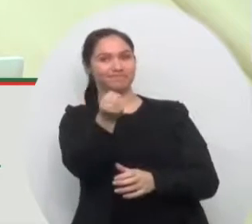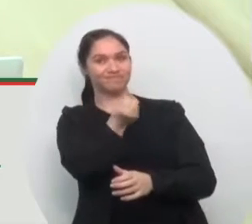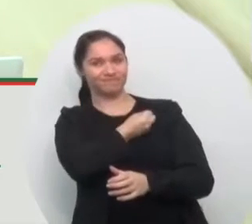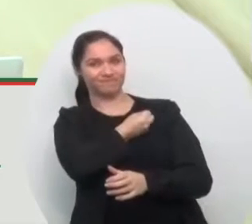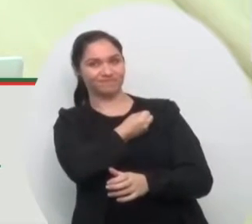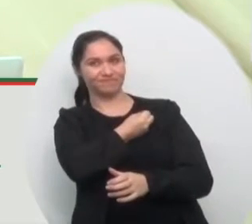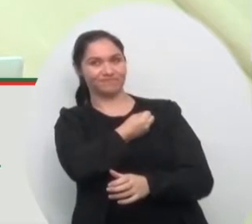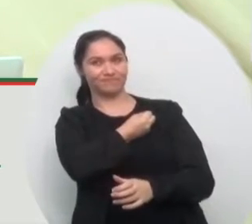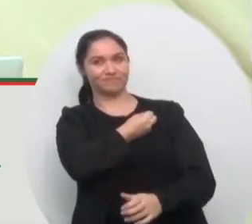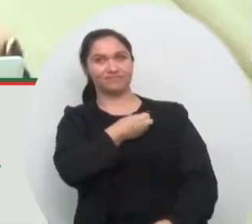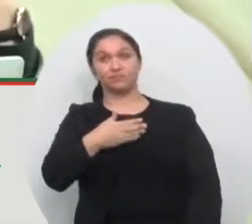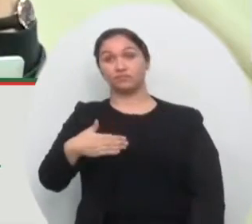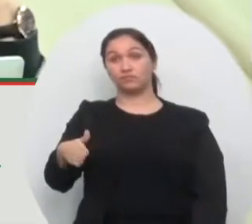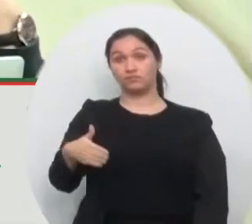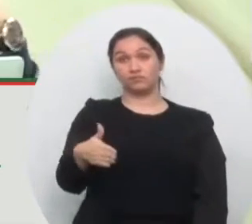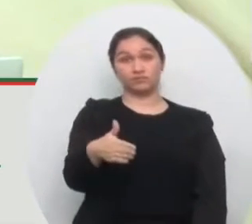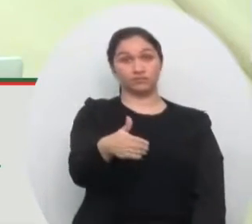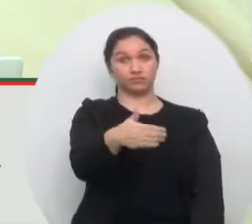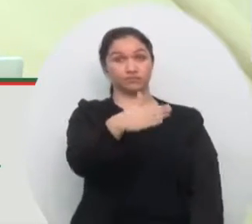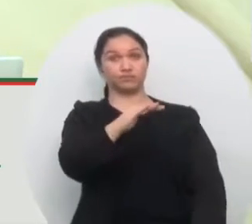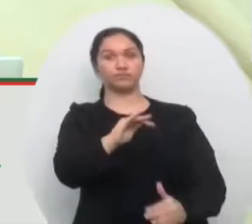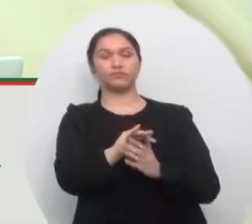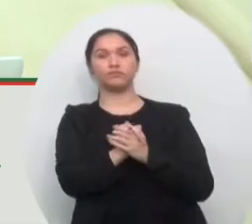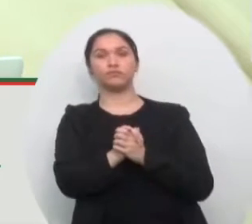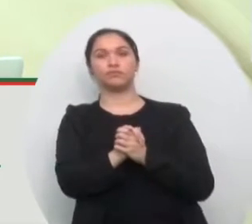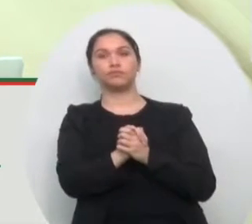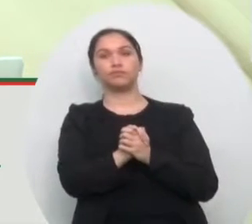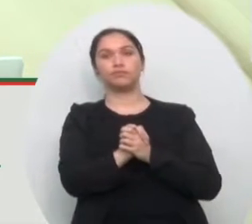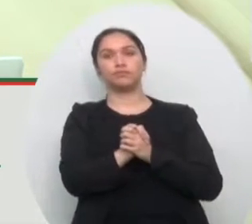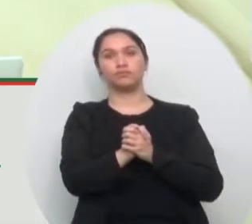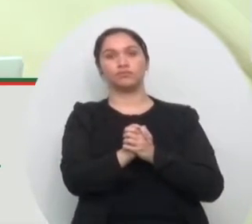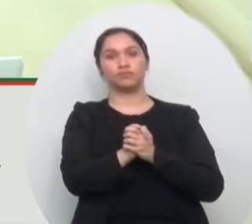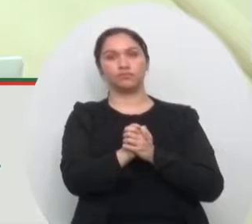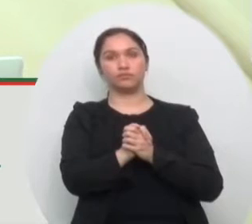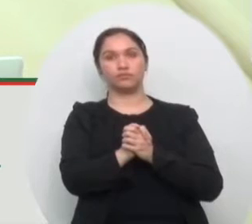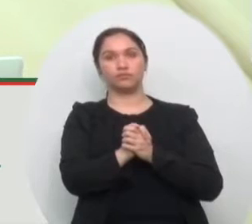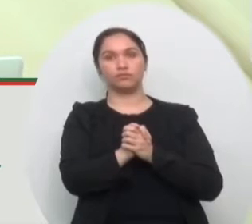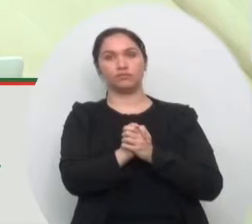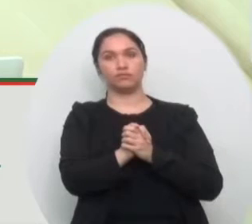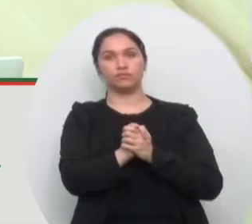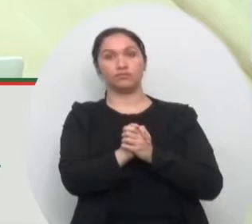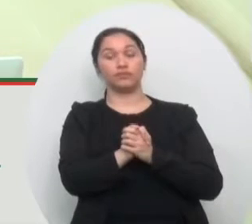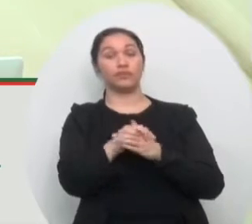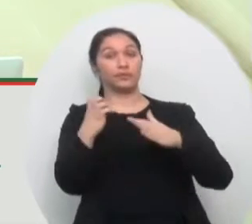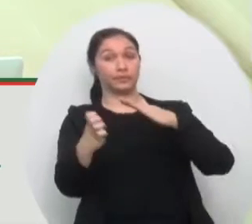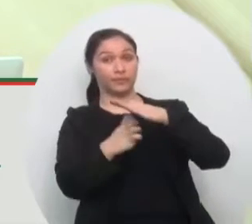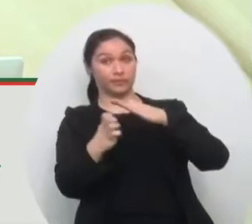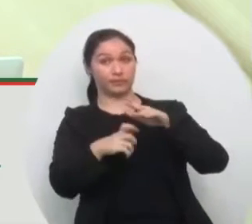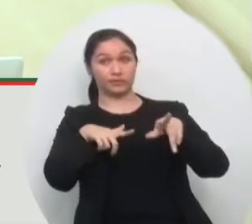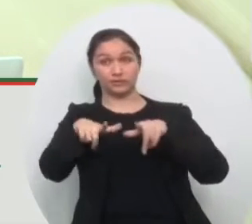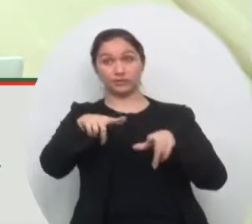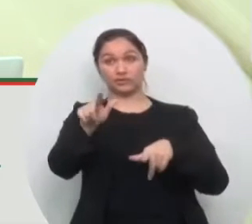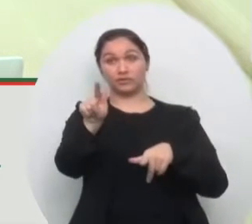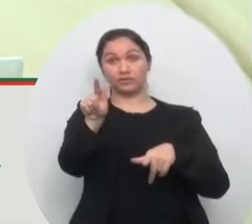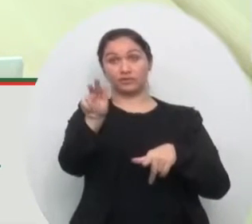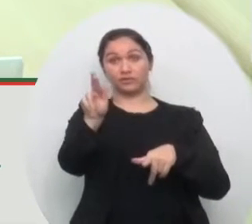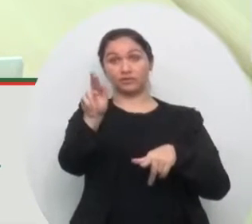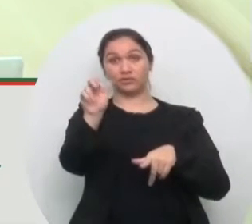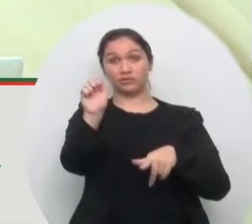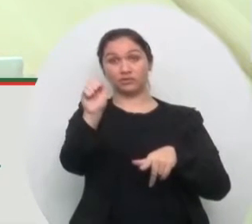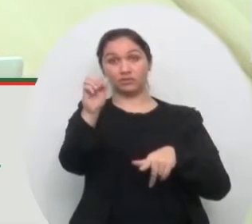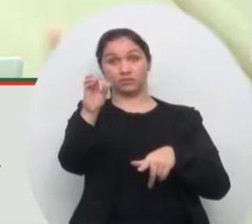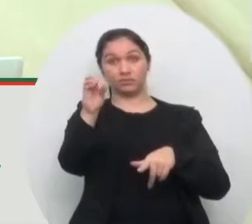Turamix? Que é um... Ela trabalha com grãos. Na verdade, foi uma empresa que a comunidade também